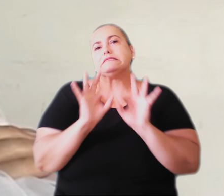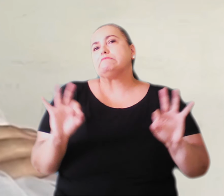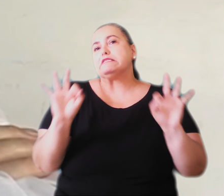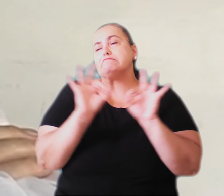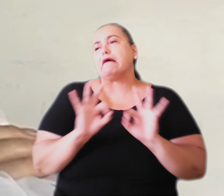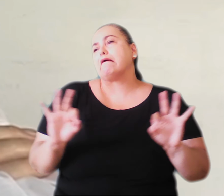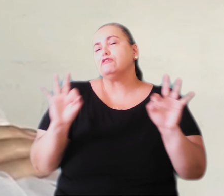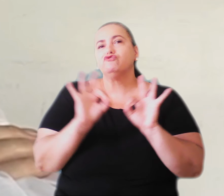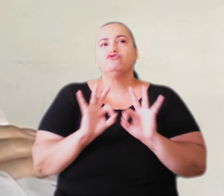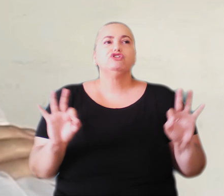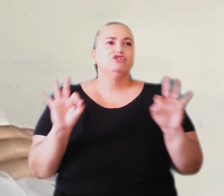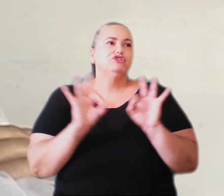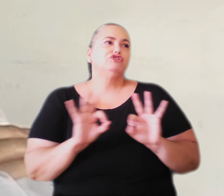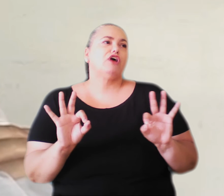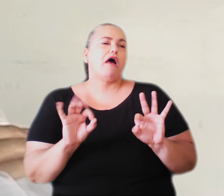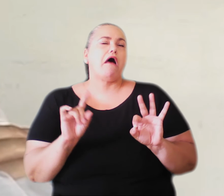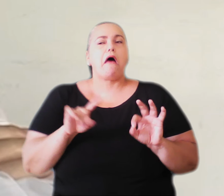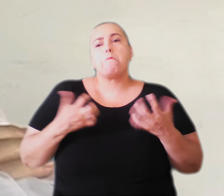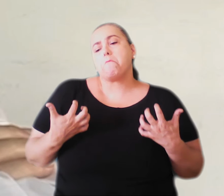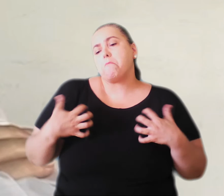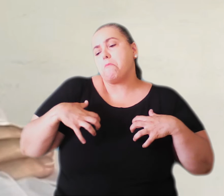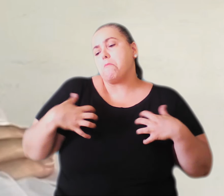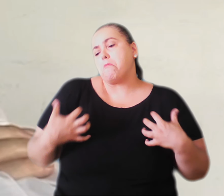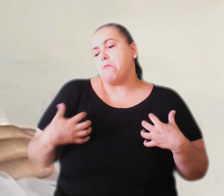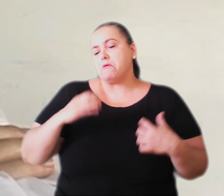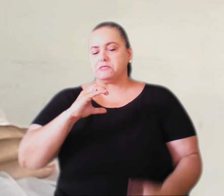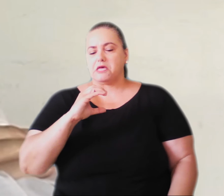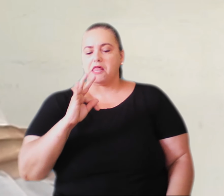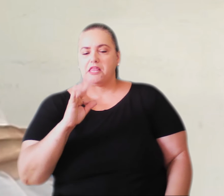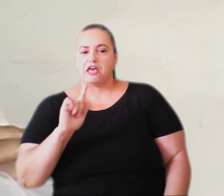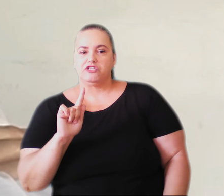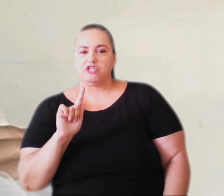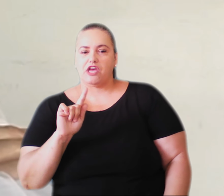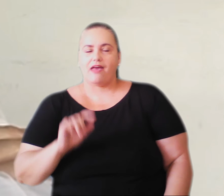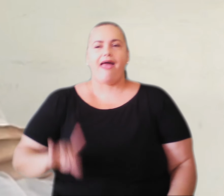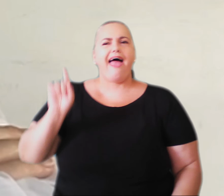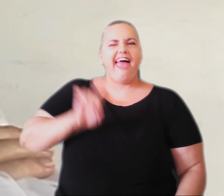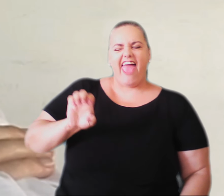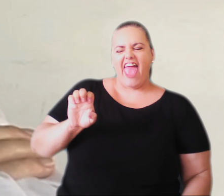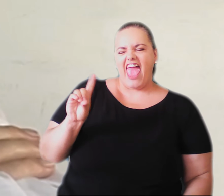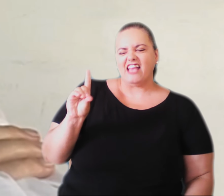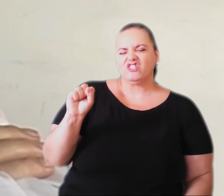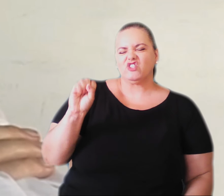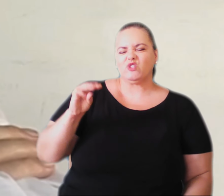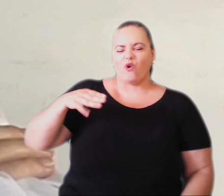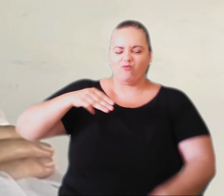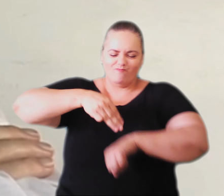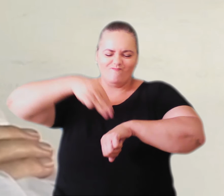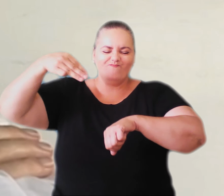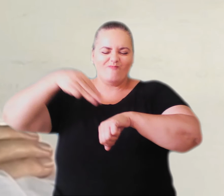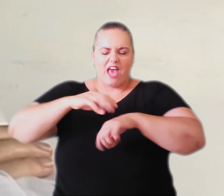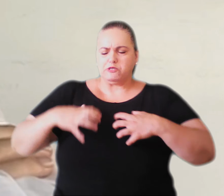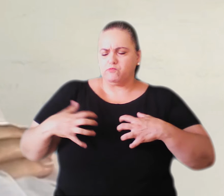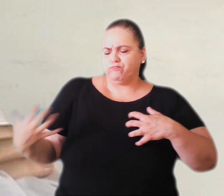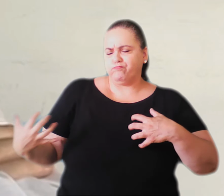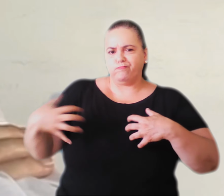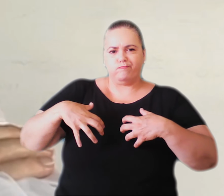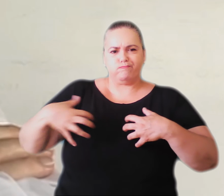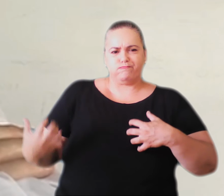simplesmente aquele gaiteirinho de CTG. Doutor Edson Dutra, o mestre no acordeão, sabe